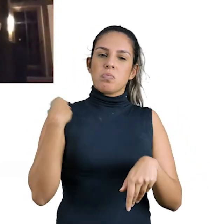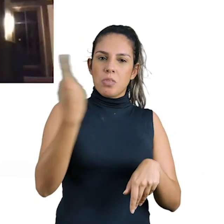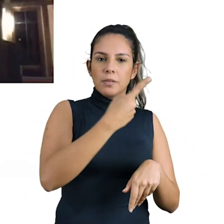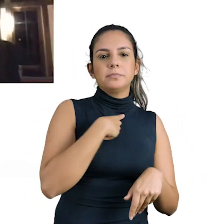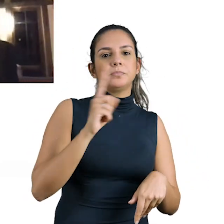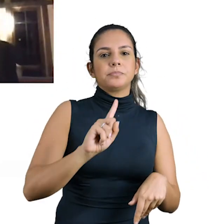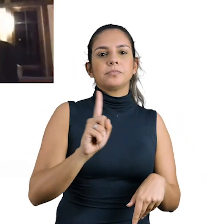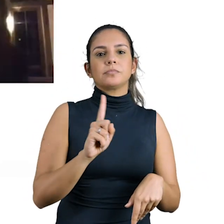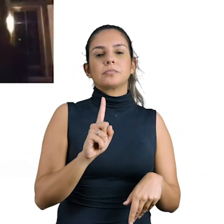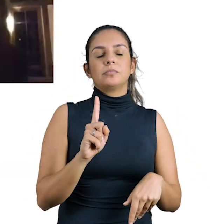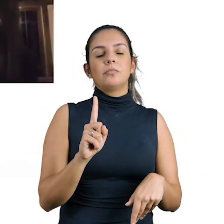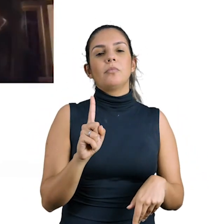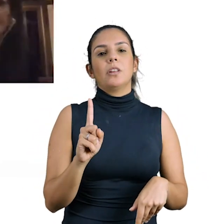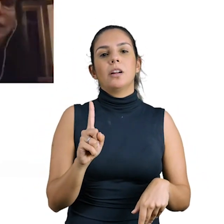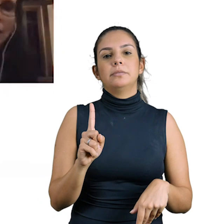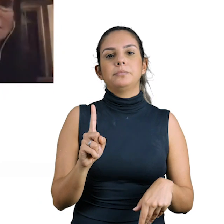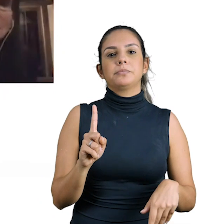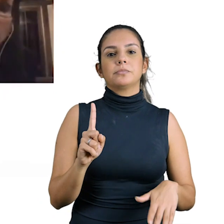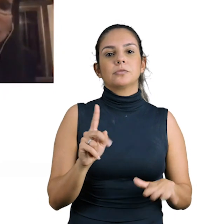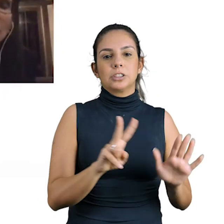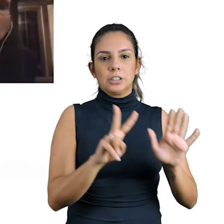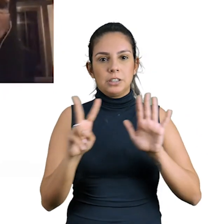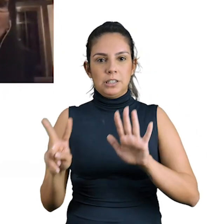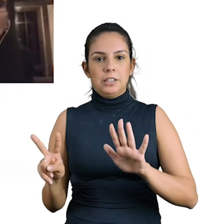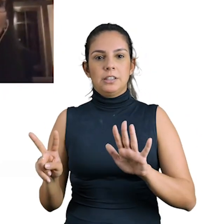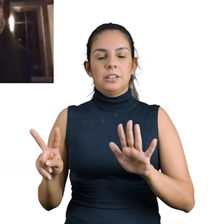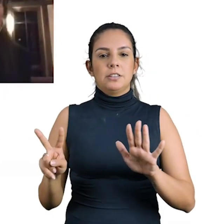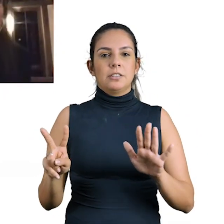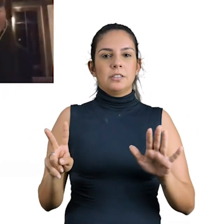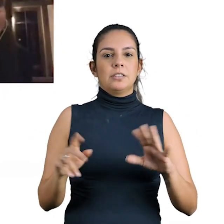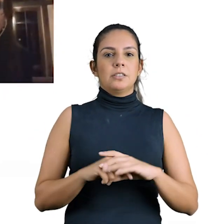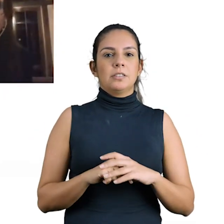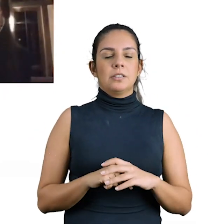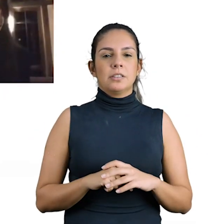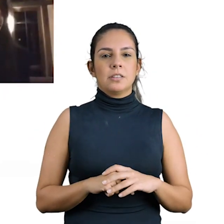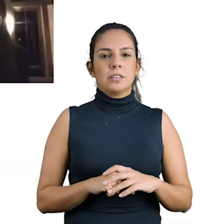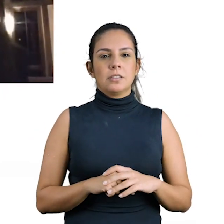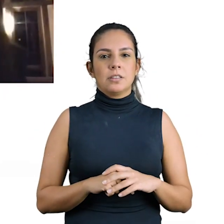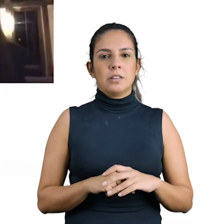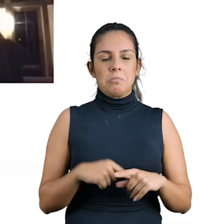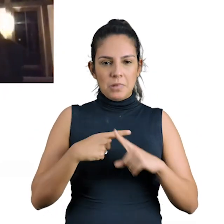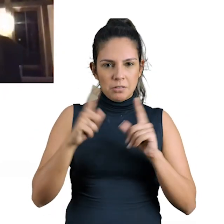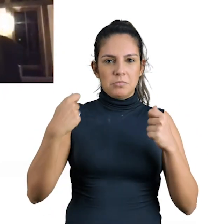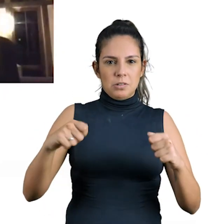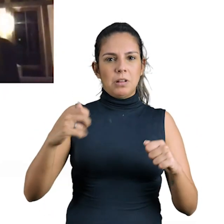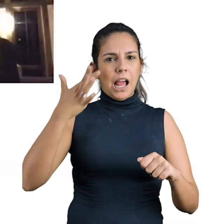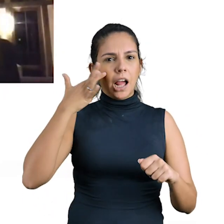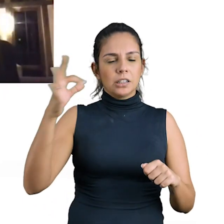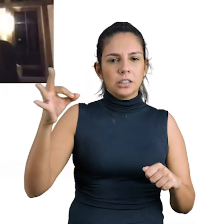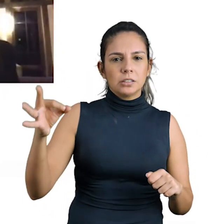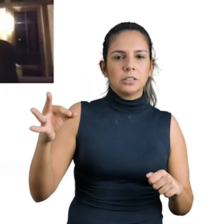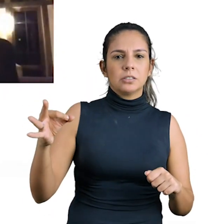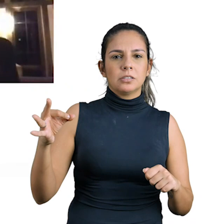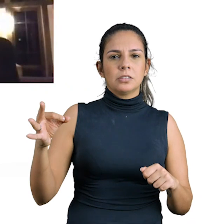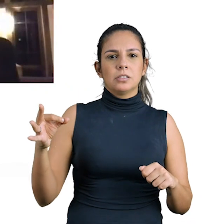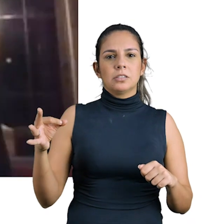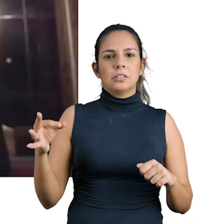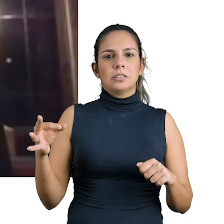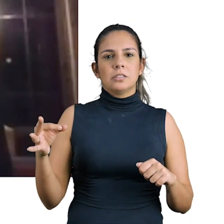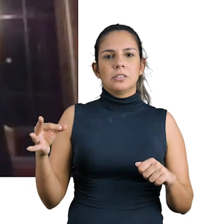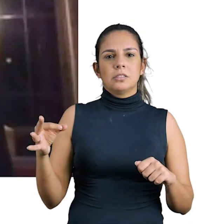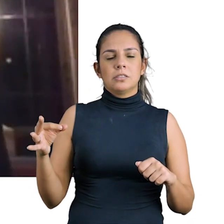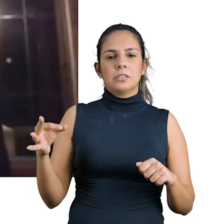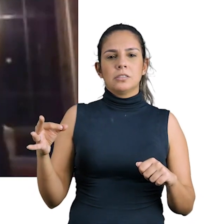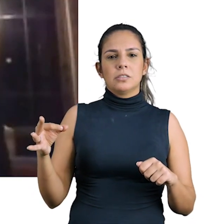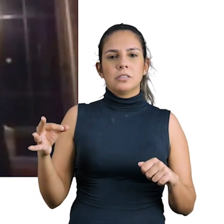nós não dedicarmos aquela semana para tratar da questão racial, mas prestarmos atenção, como disse Silvia Almeida,